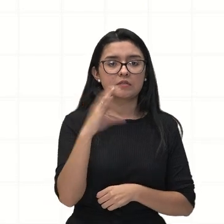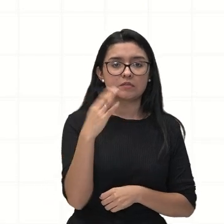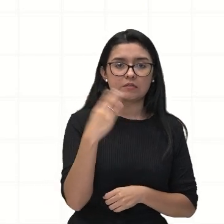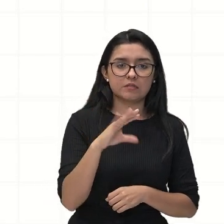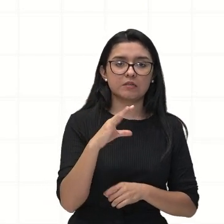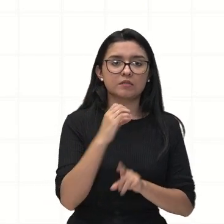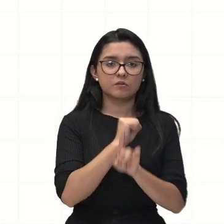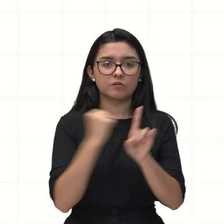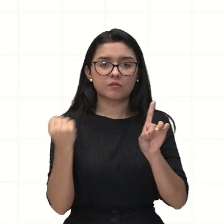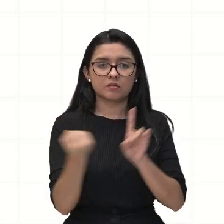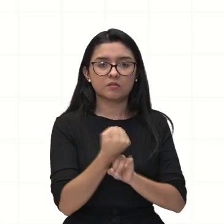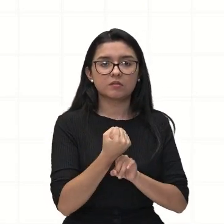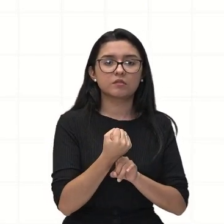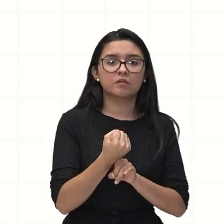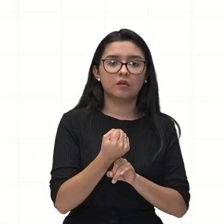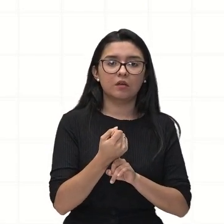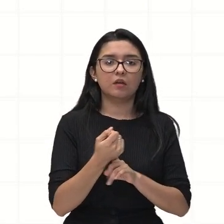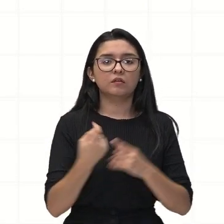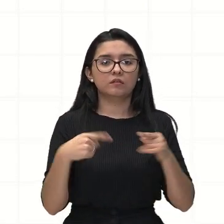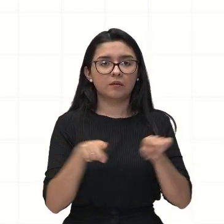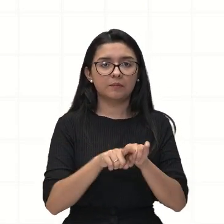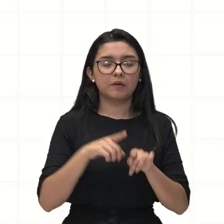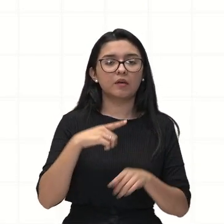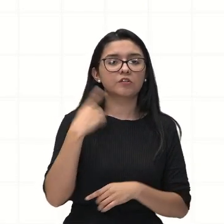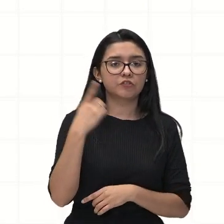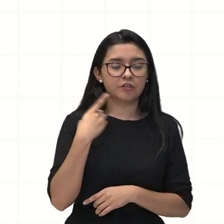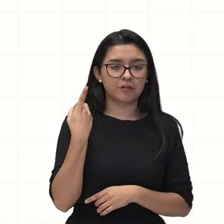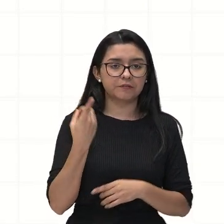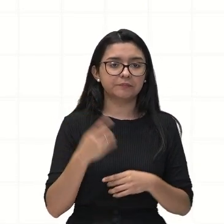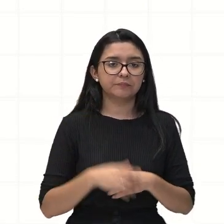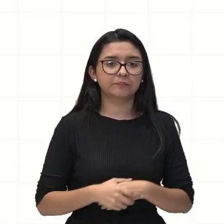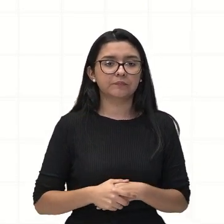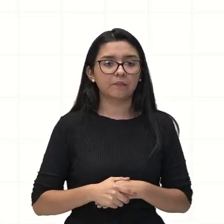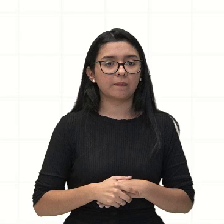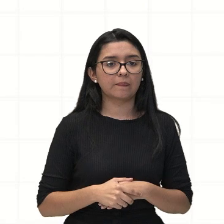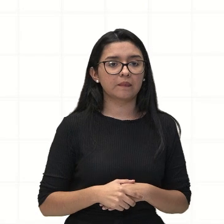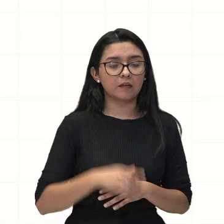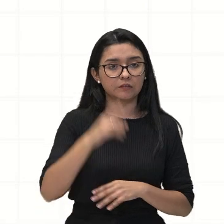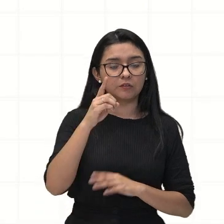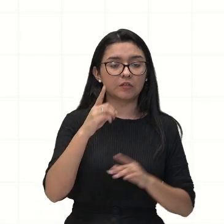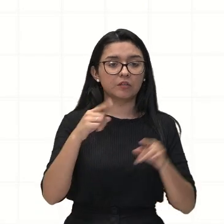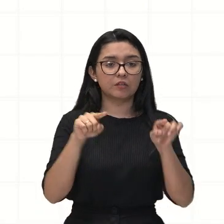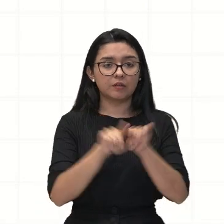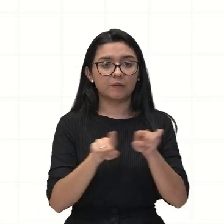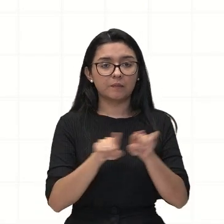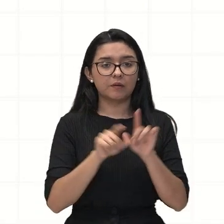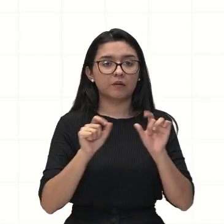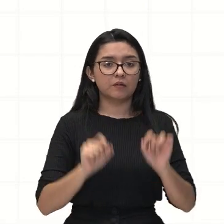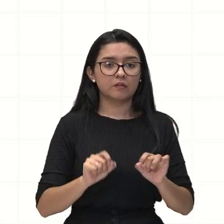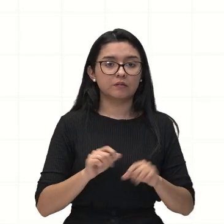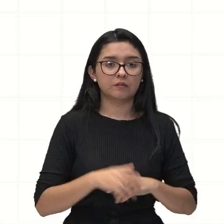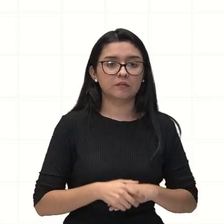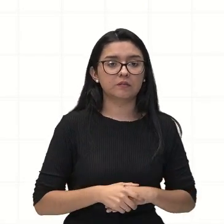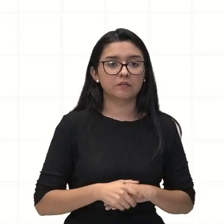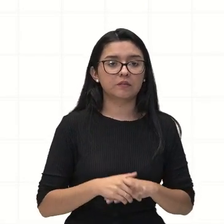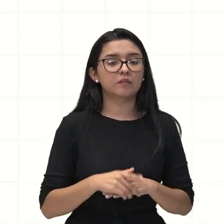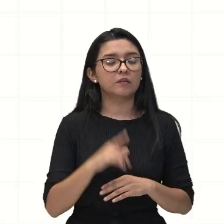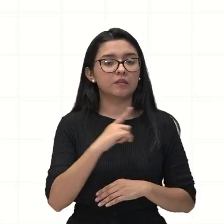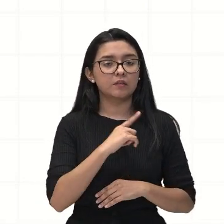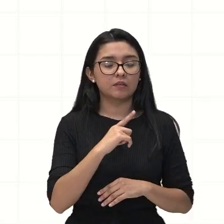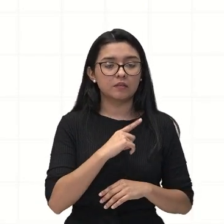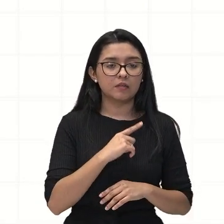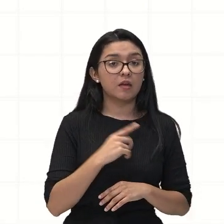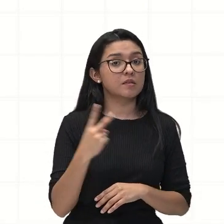sociais, negócios e direito. Temos em segundo aqui. Qual foi o segundo maior? Nós temos essa área verde aqui,